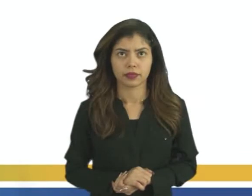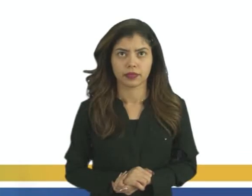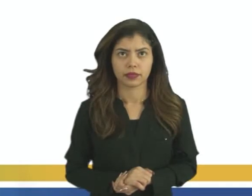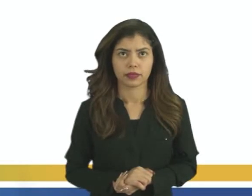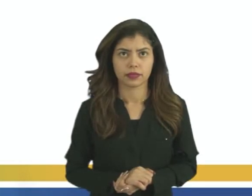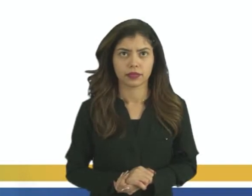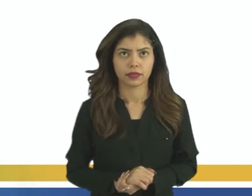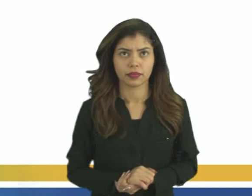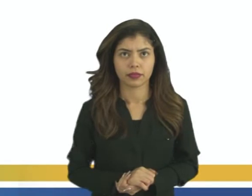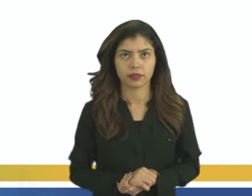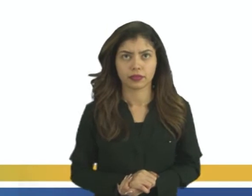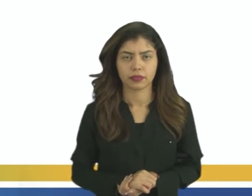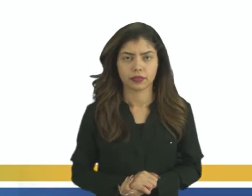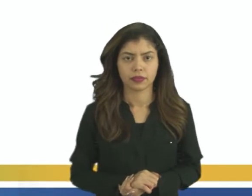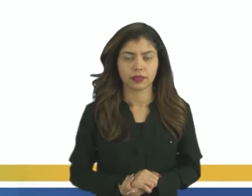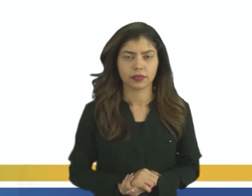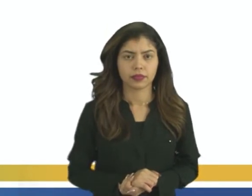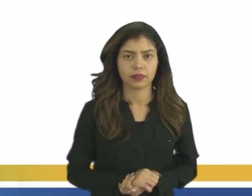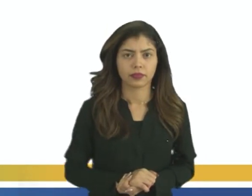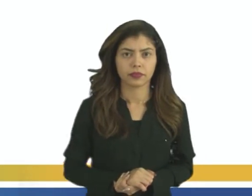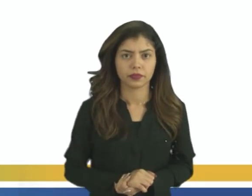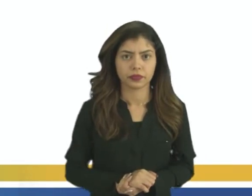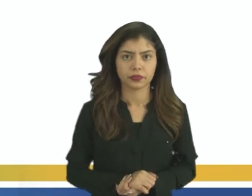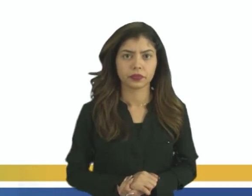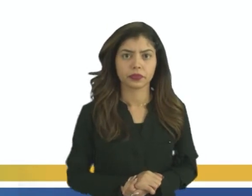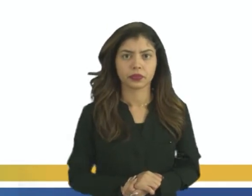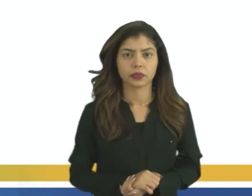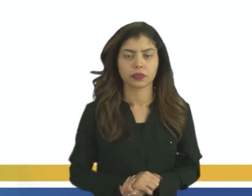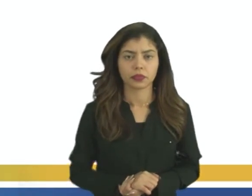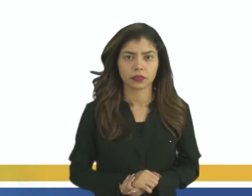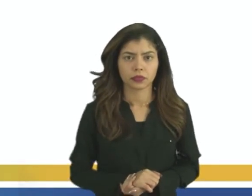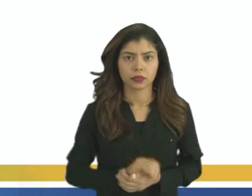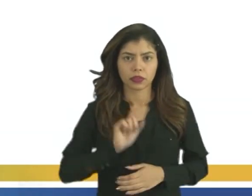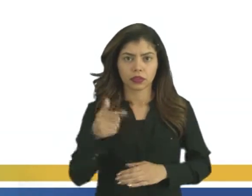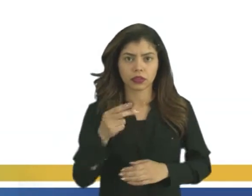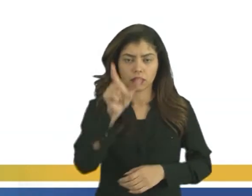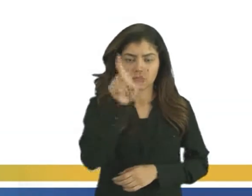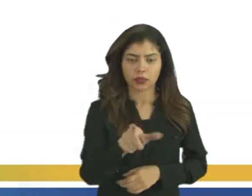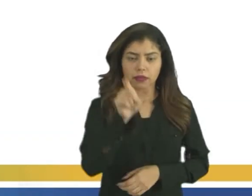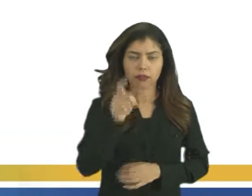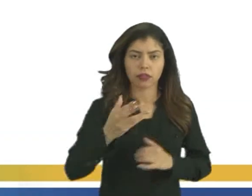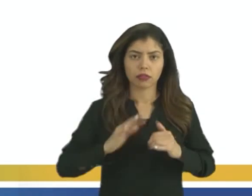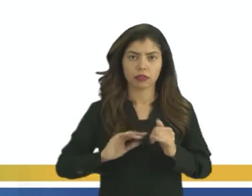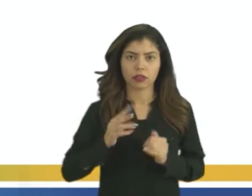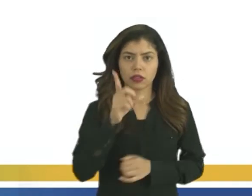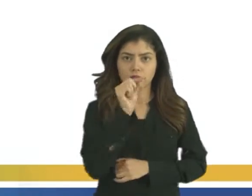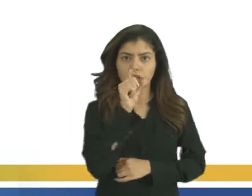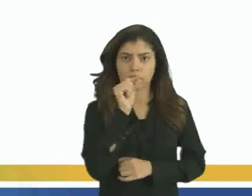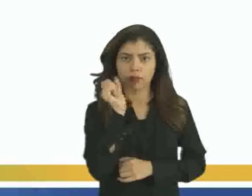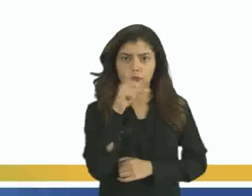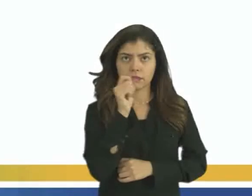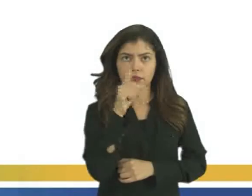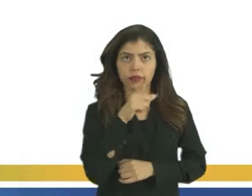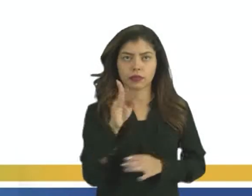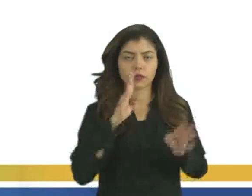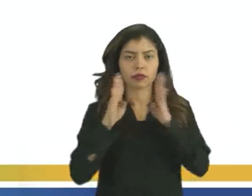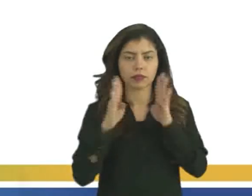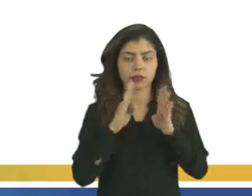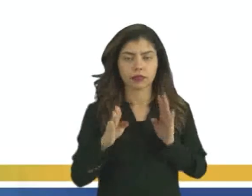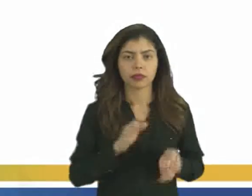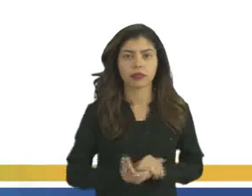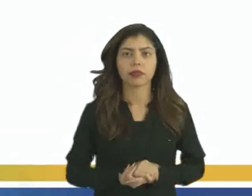favor, críticas, comentários, sugestões e temas aqui embaixo nos nossos perfis no Twitter e no Facebook.